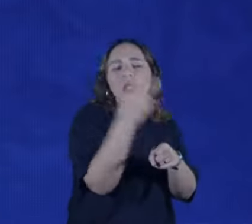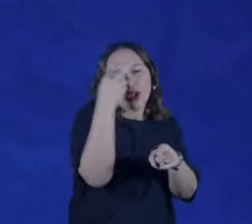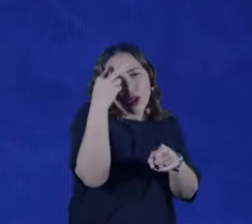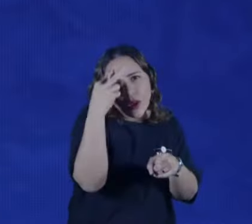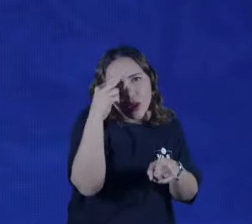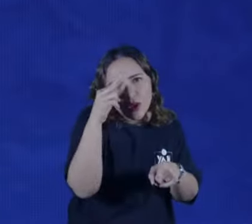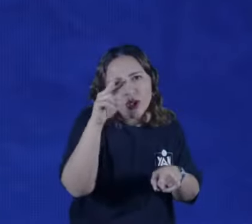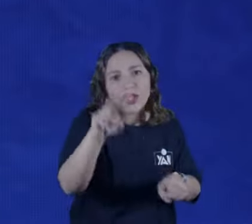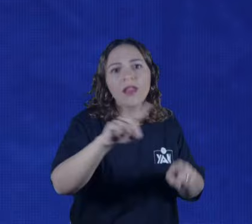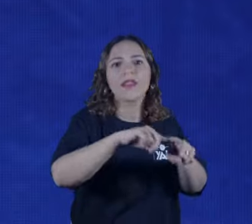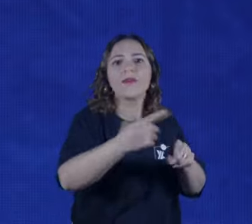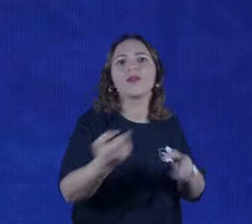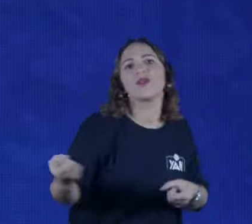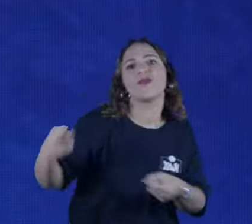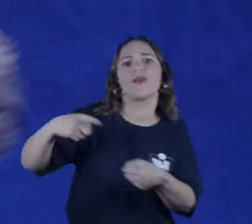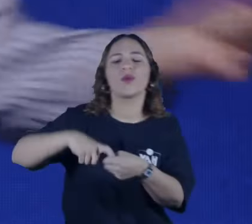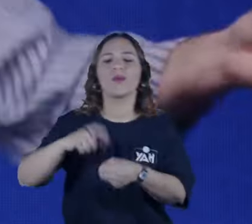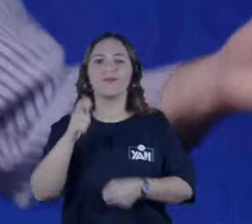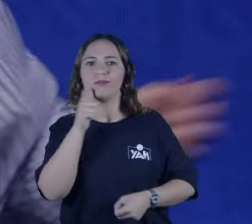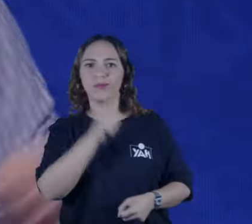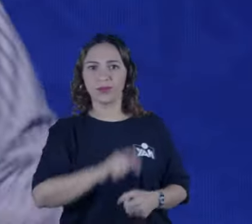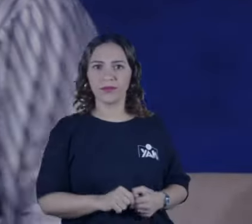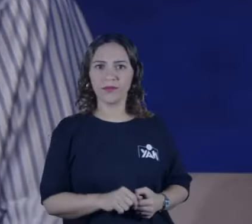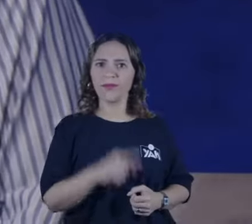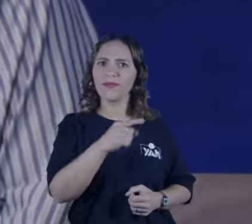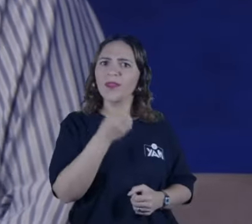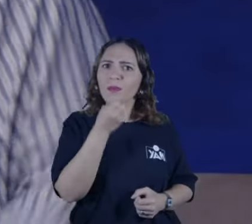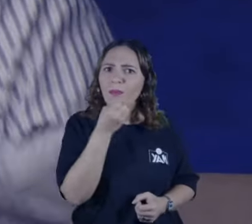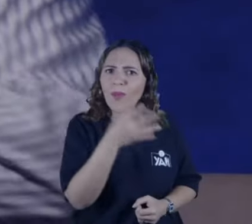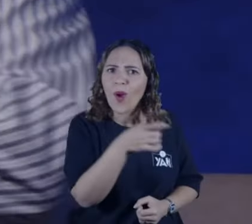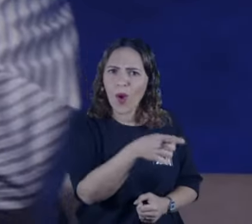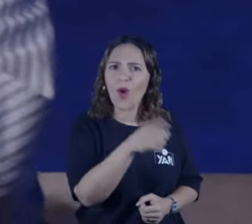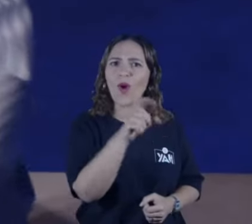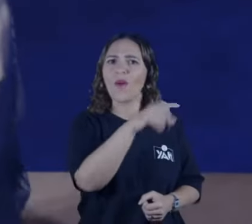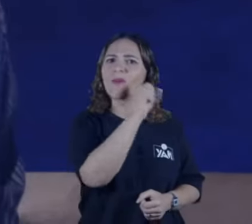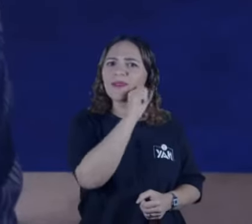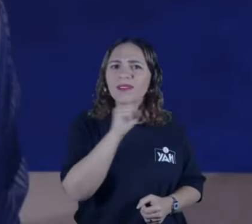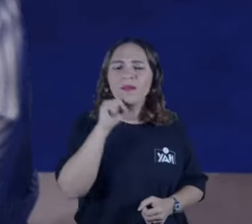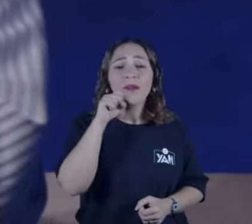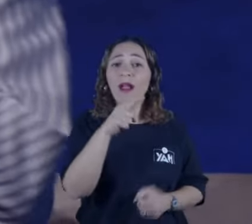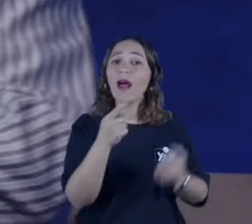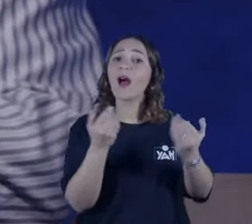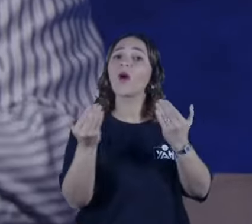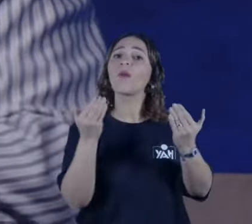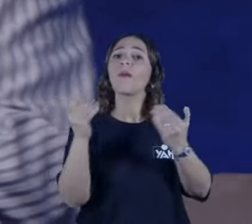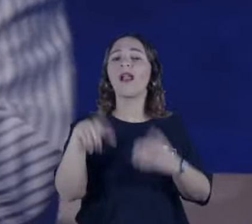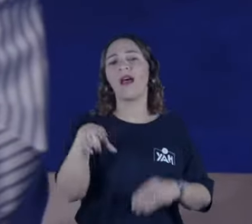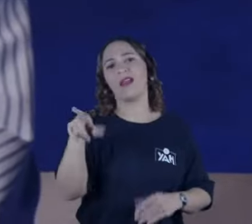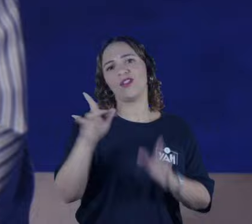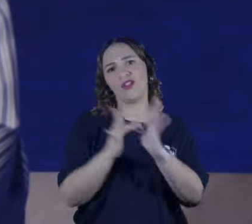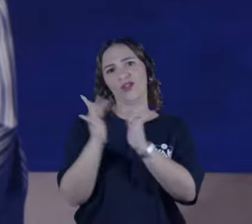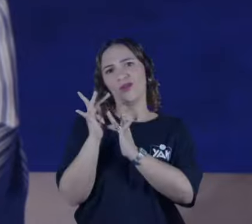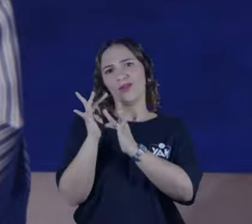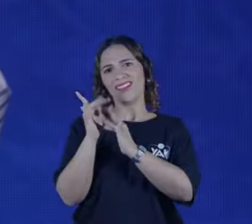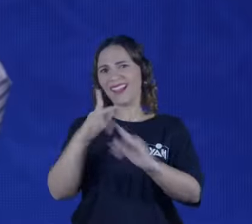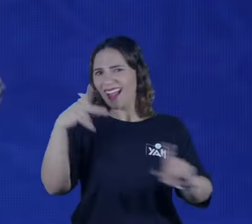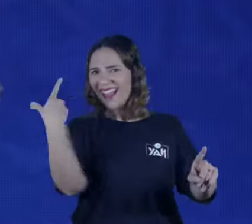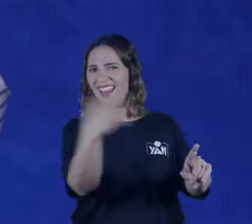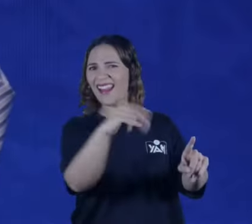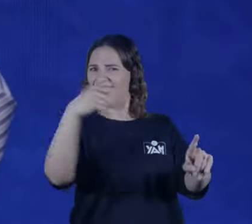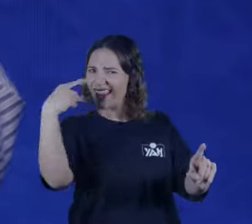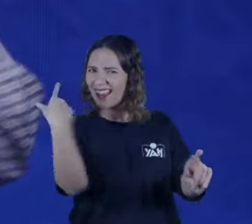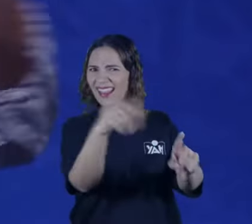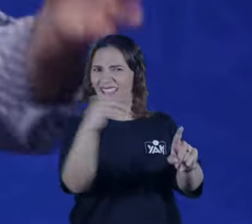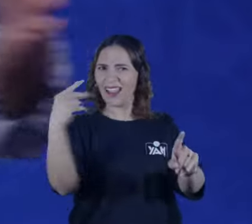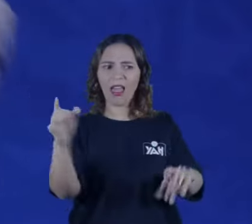ele voltasse. O bom samaritano é Cristo. O indivíduo que foi espancado e